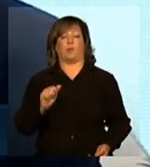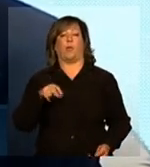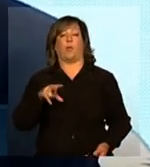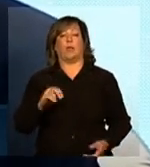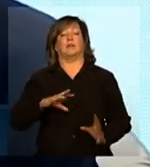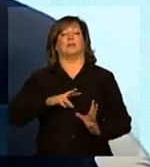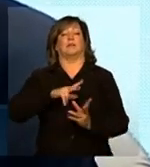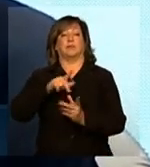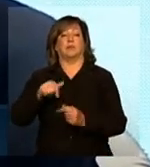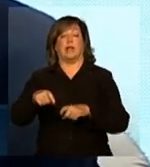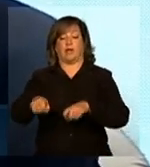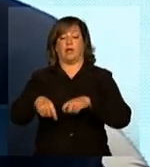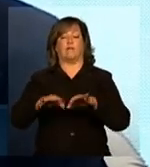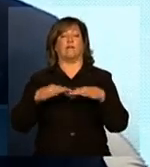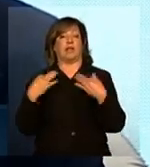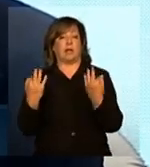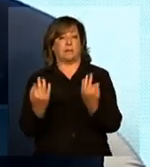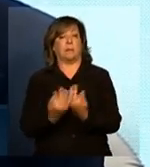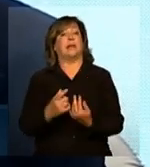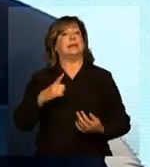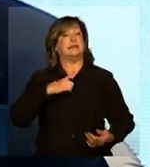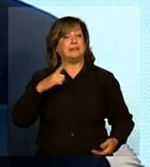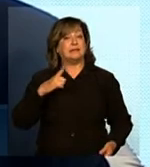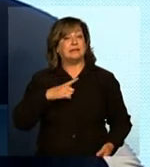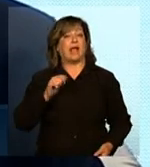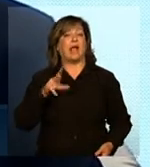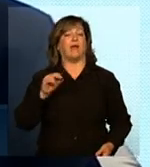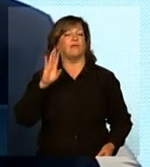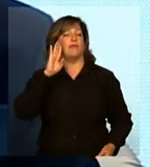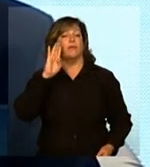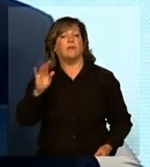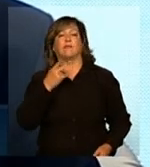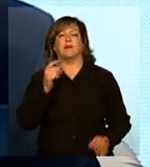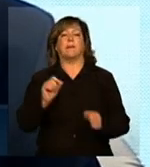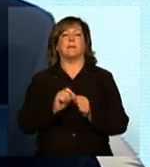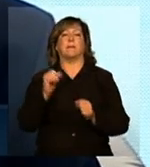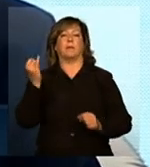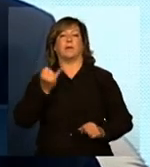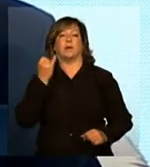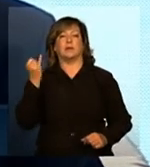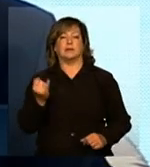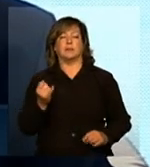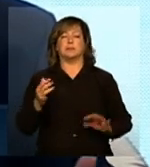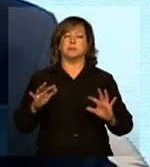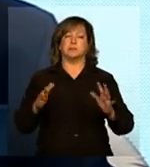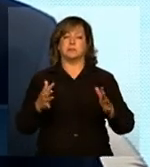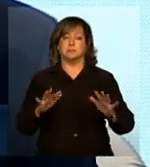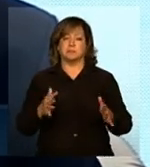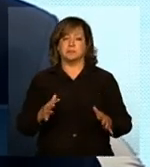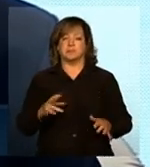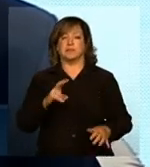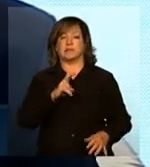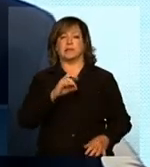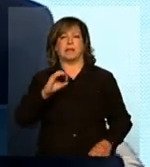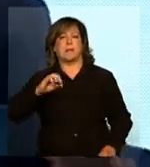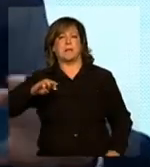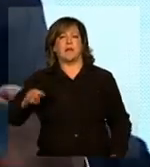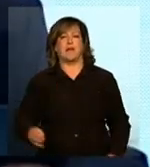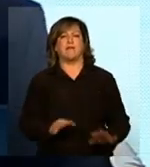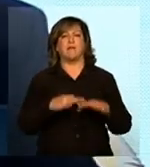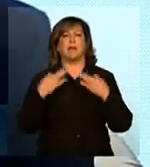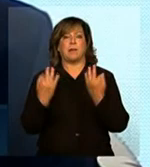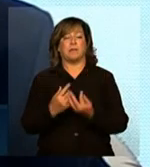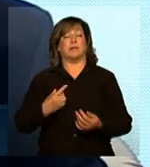Agricultura Familiar ele tem um objetivo, né, ao falar da importância de aproximadamente 500 milhões de famílias